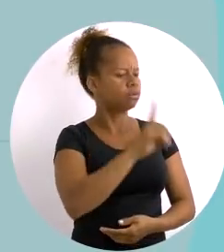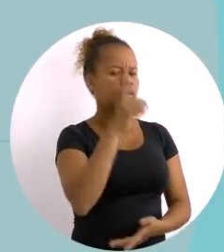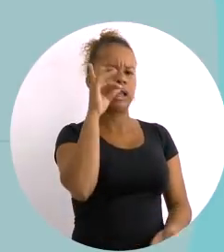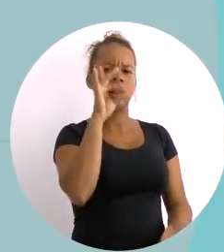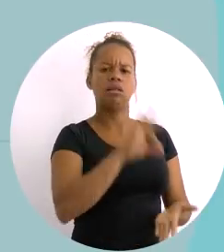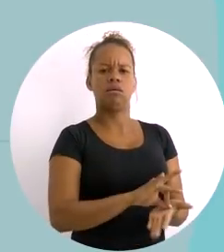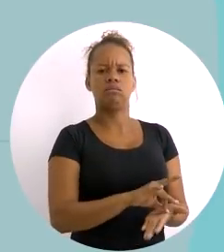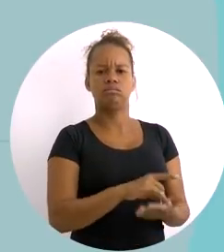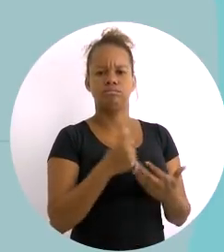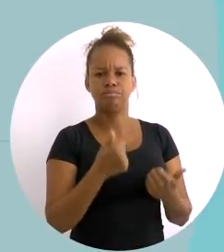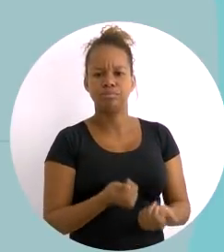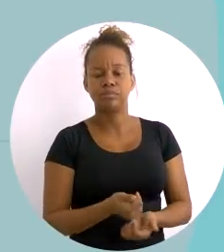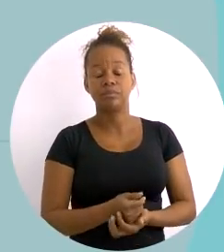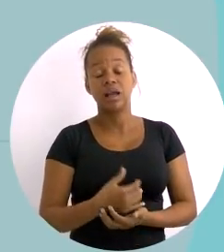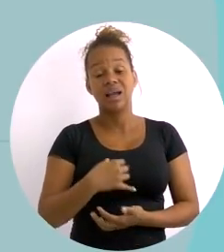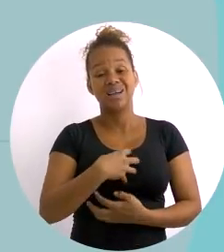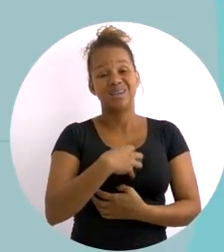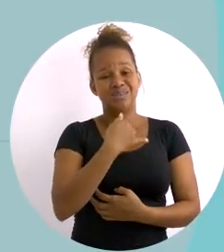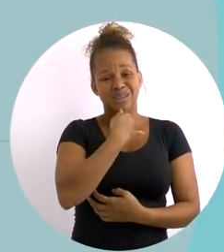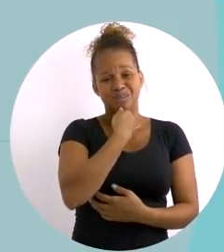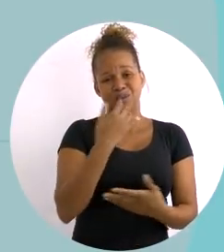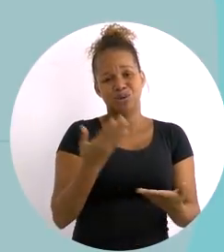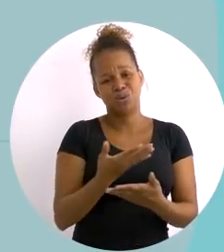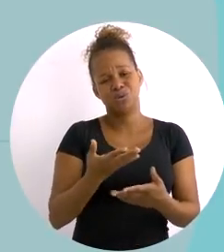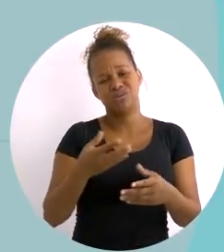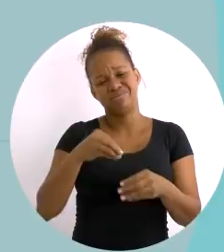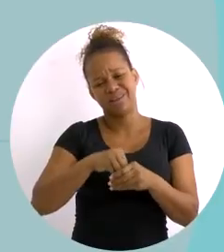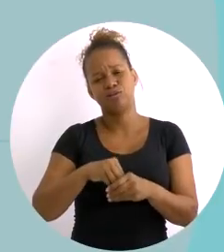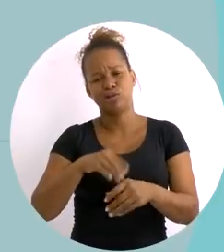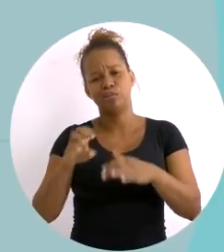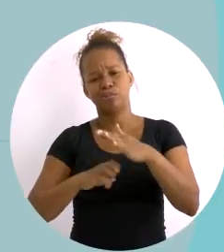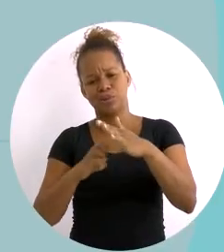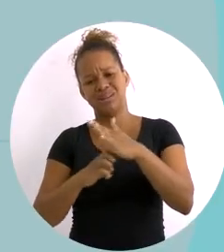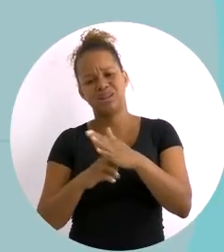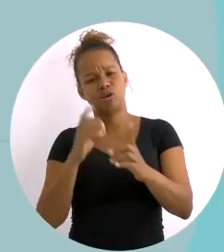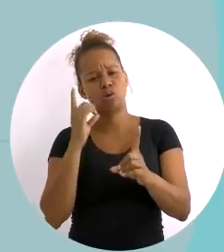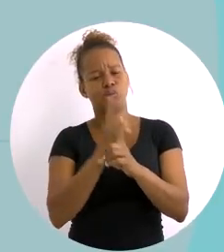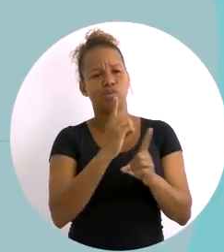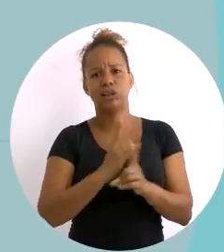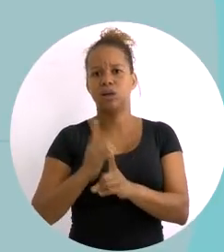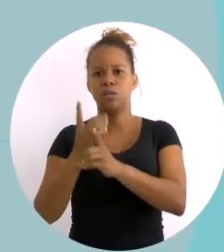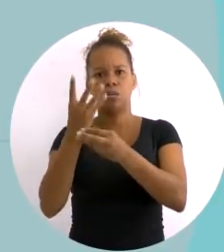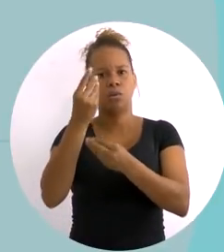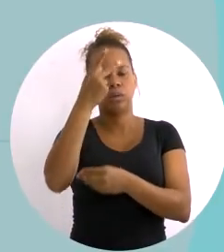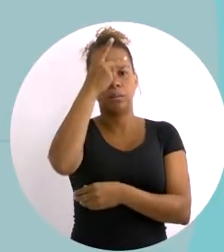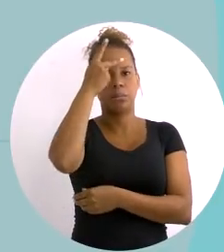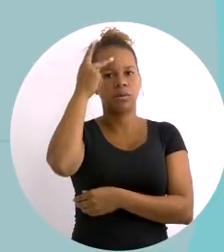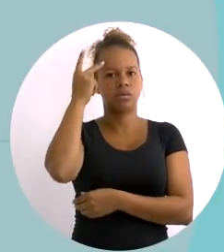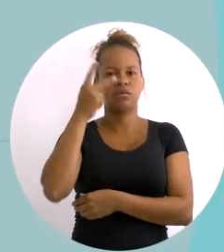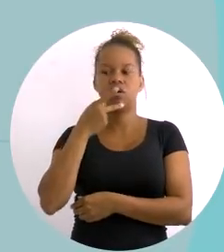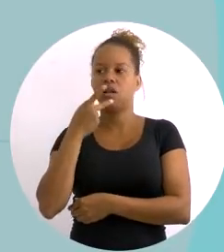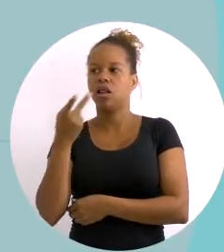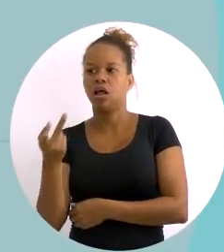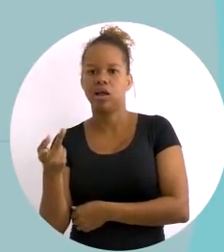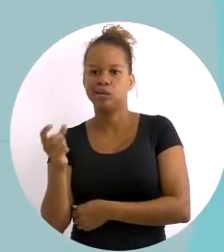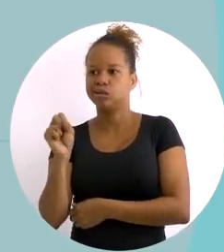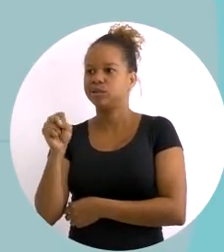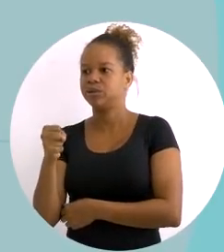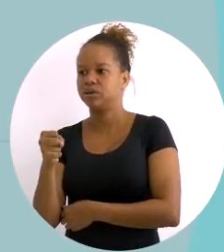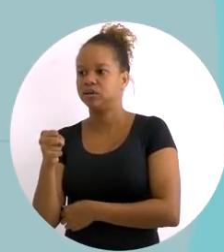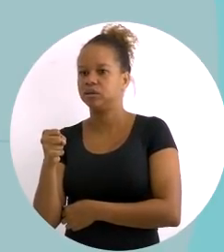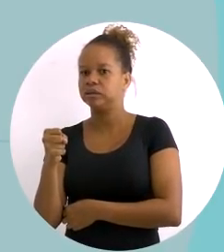ser dito. Infelizmente, no dia a dia das empresas, encontramos aí muitas pessoas dizendo